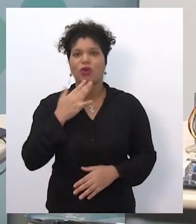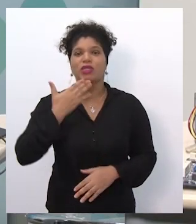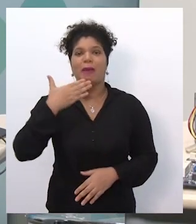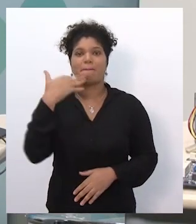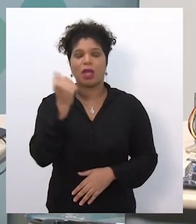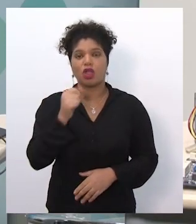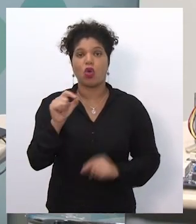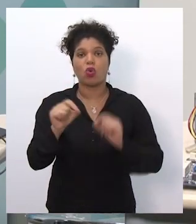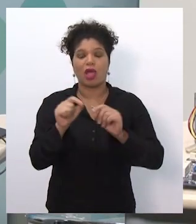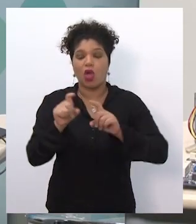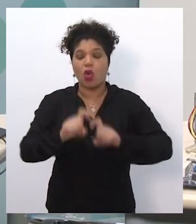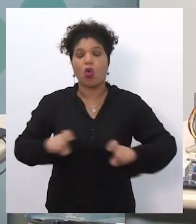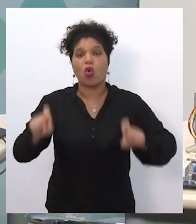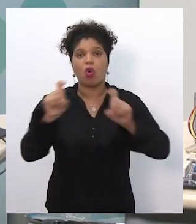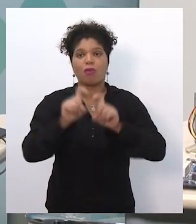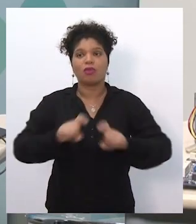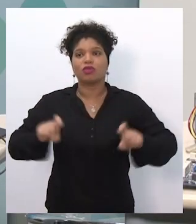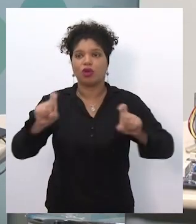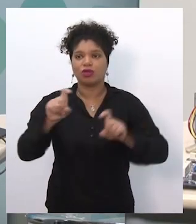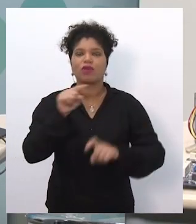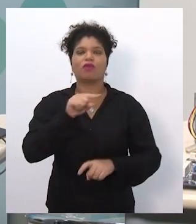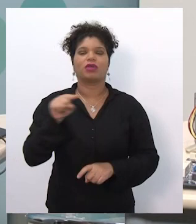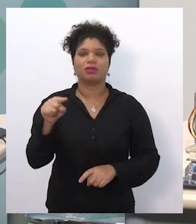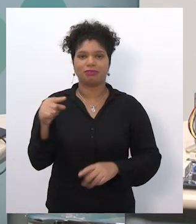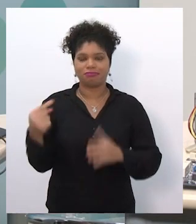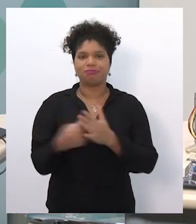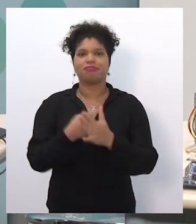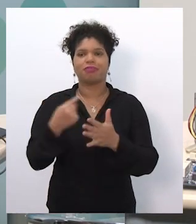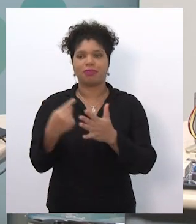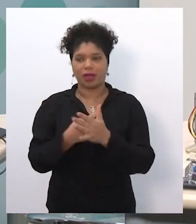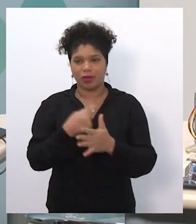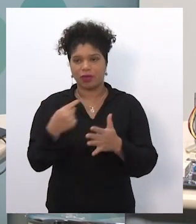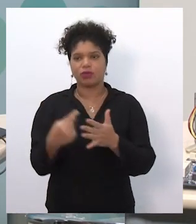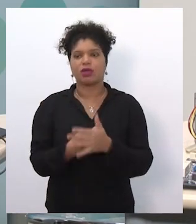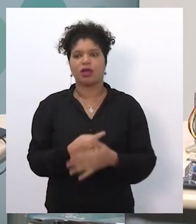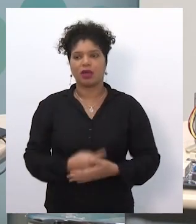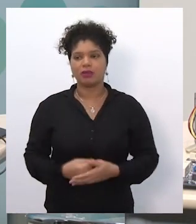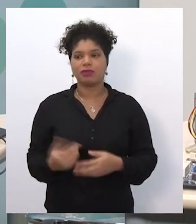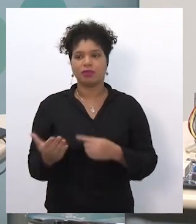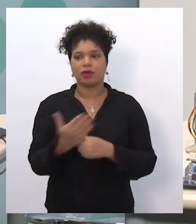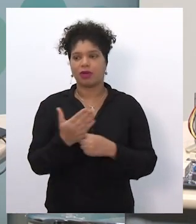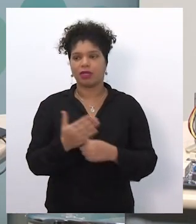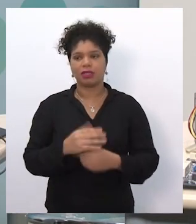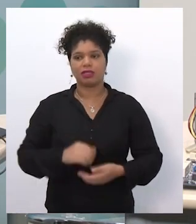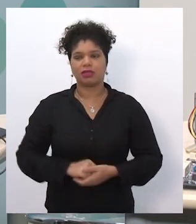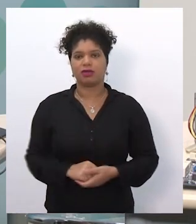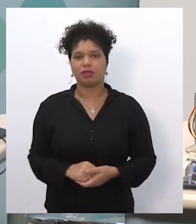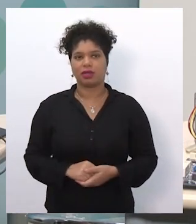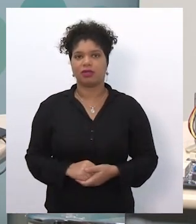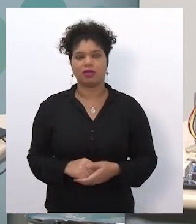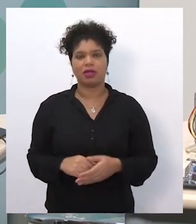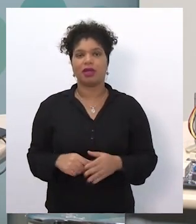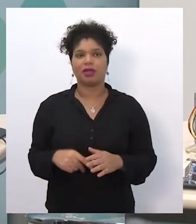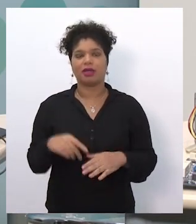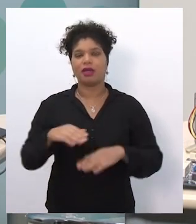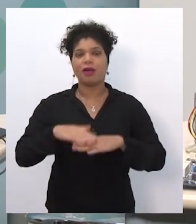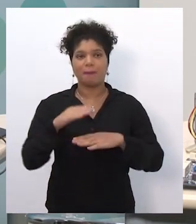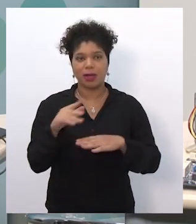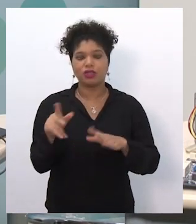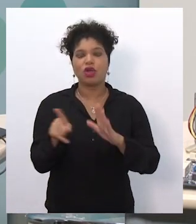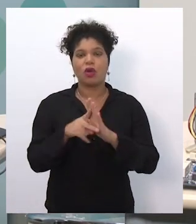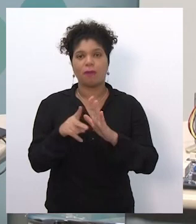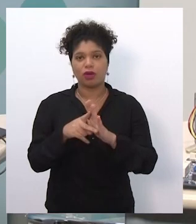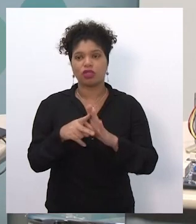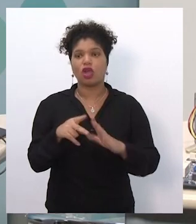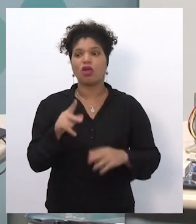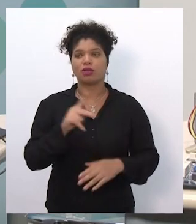o computador, né, vocês sempre mandam aí pedindo para a gente auxílio, principalmente com essa etapa aí do computador do